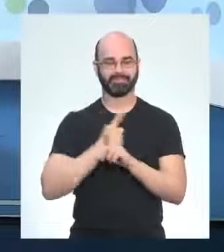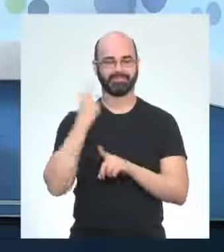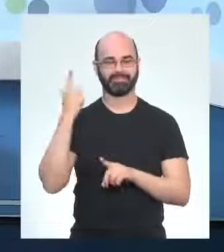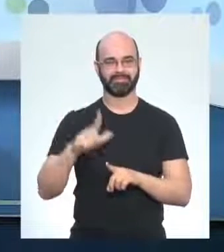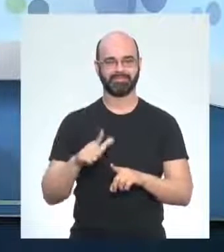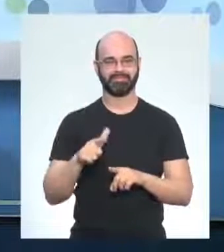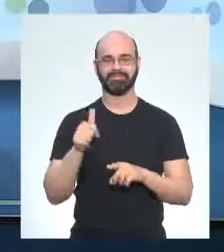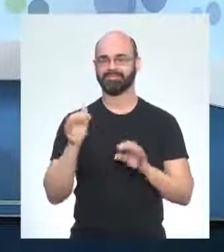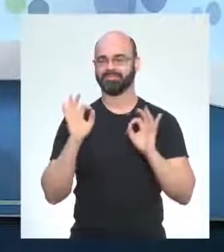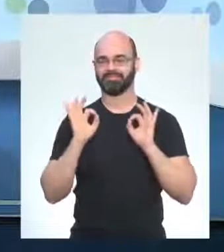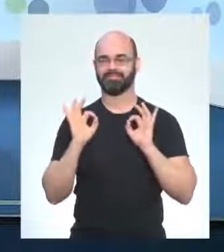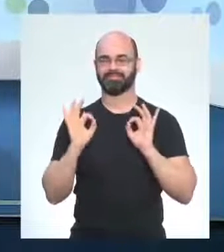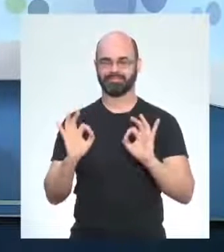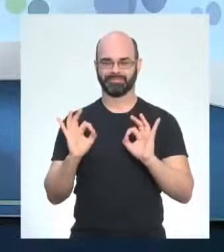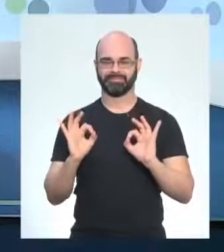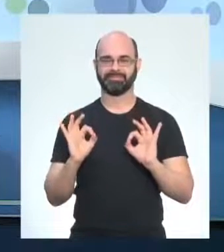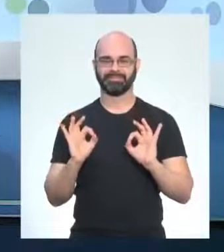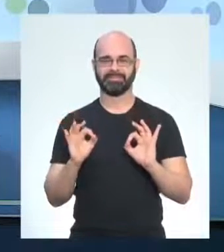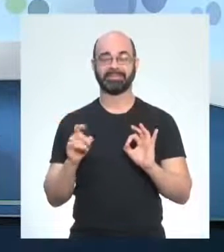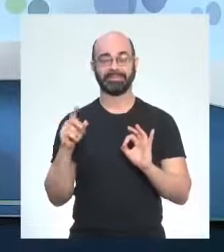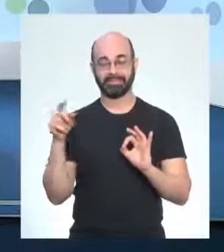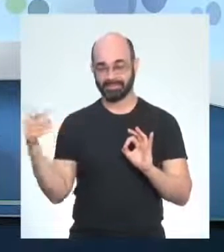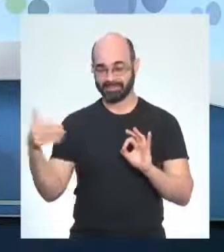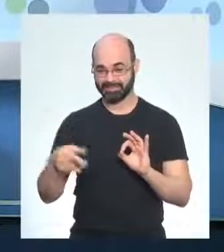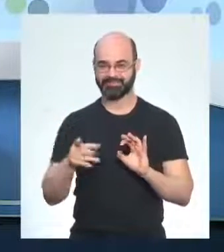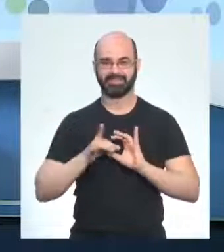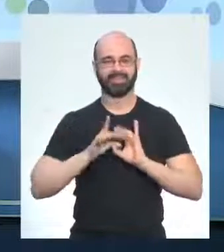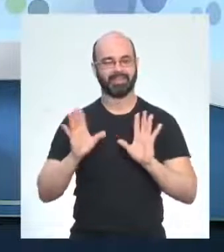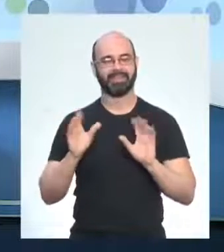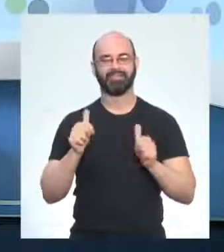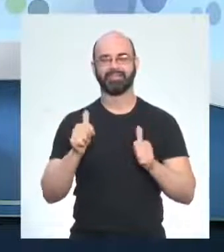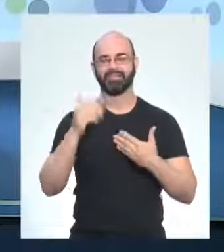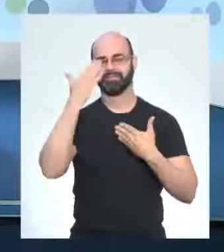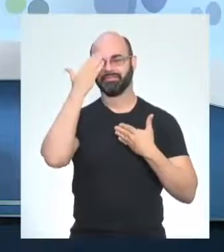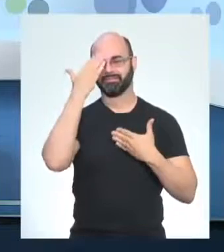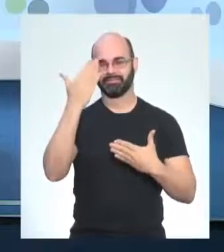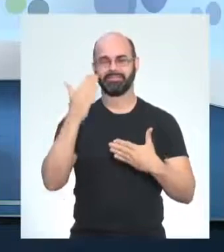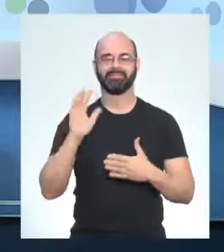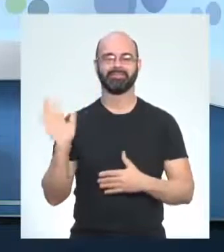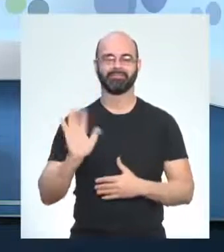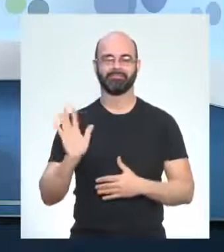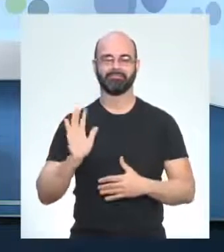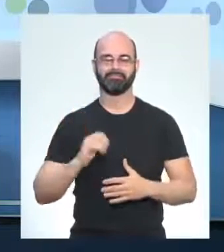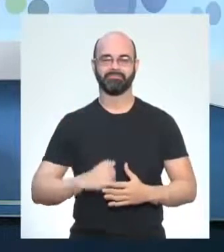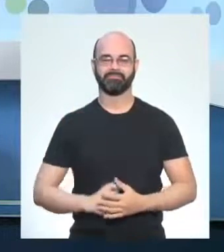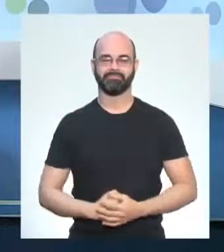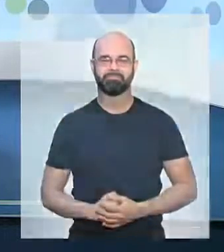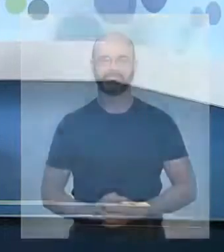Perfeito, sempre que quiser é bem-vindo. Valeu, oitavo ano, tchau, tchau.